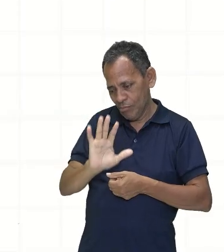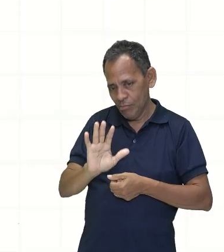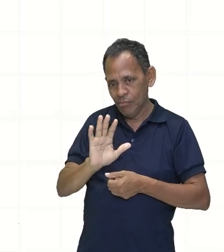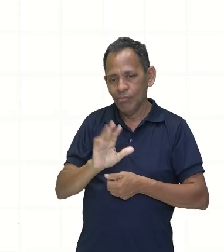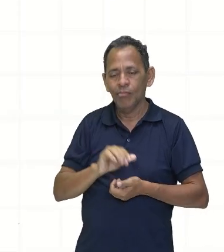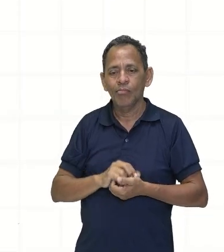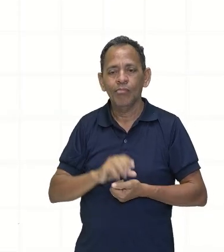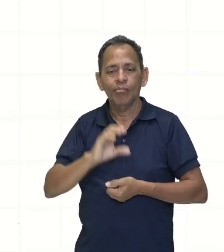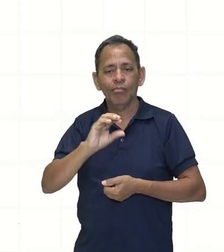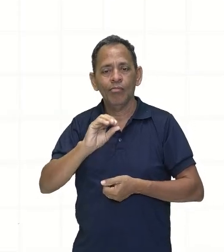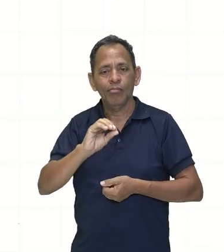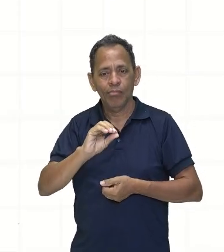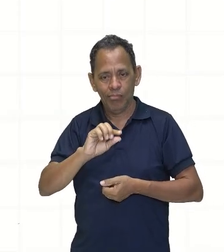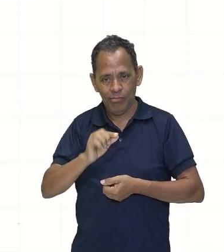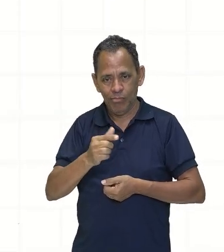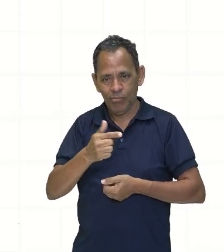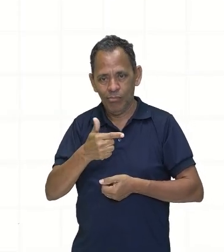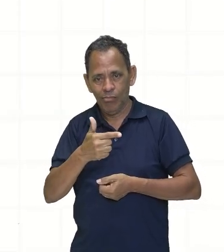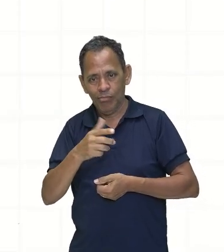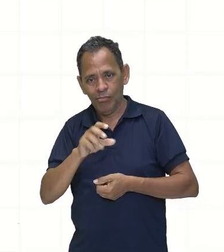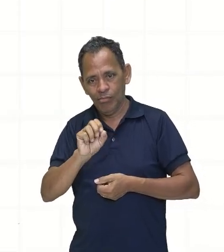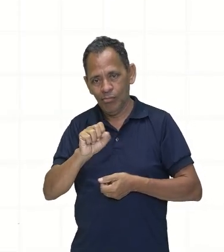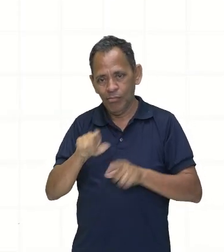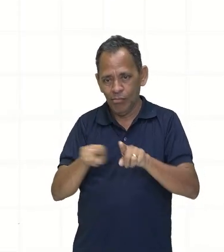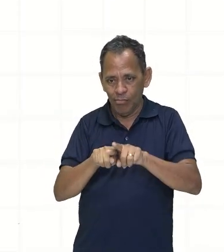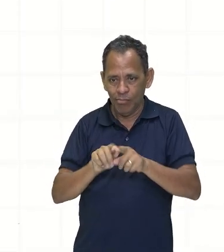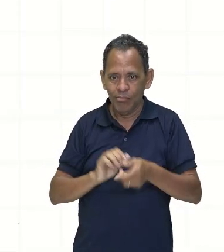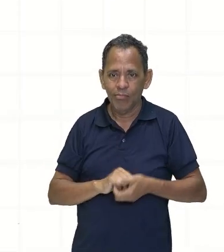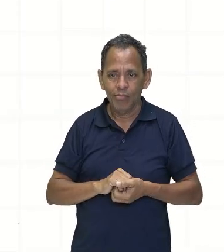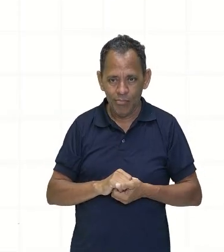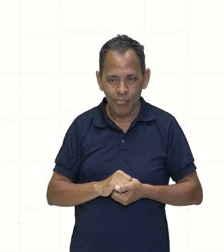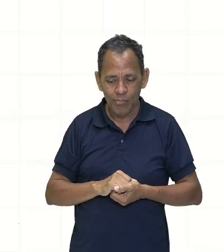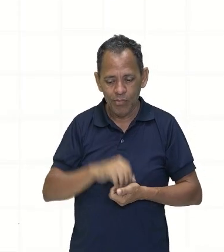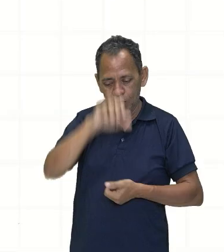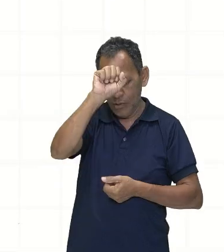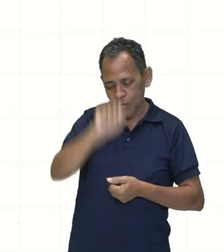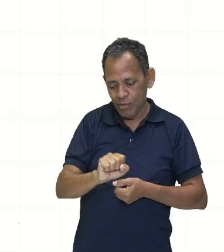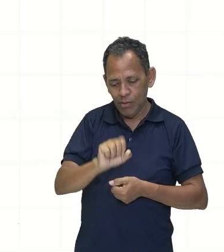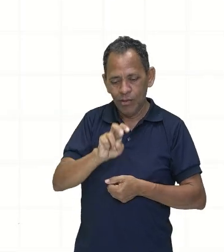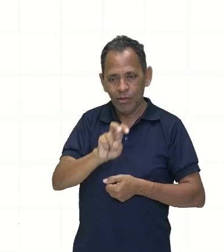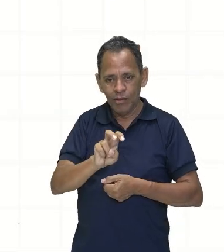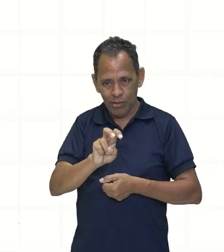7,28%. E, em quinta posição, a região sul, com